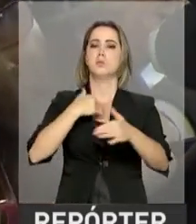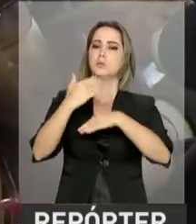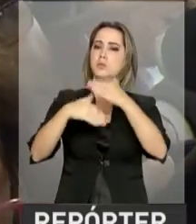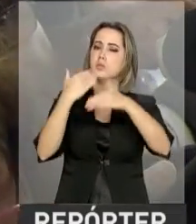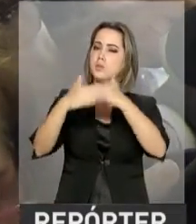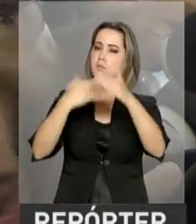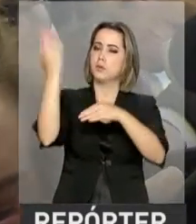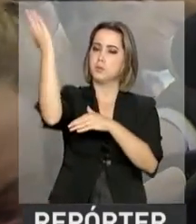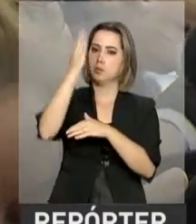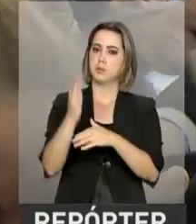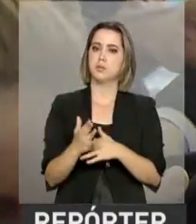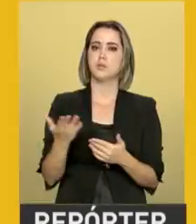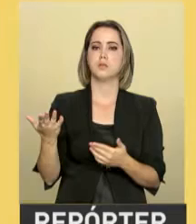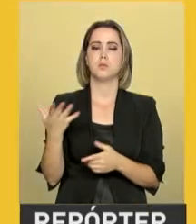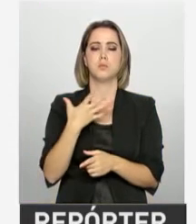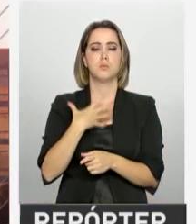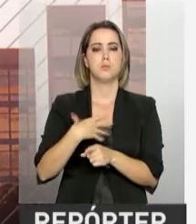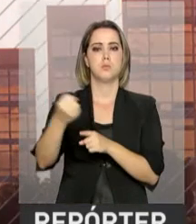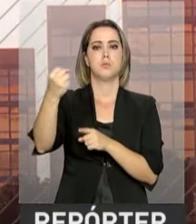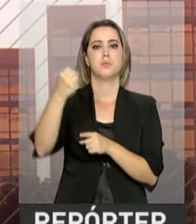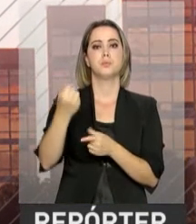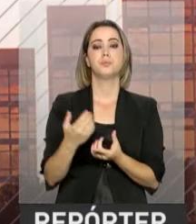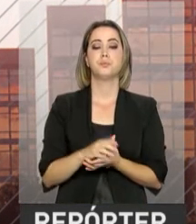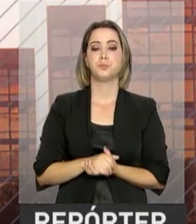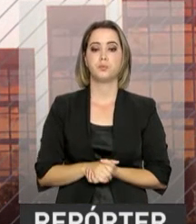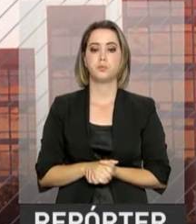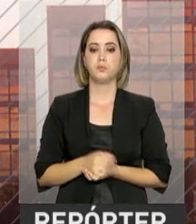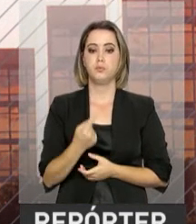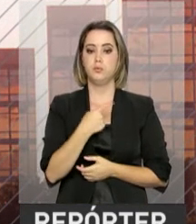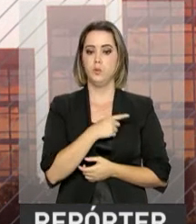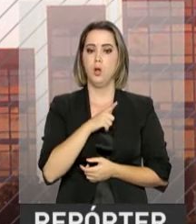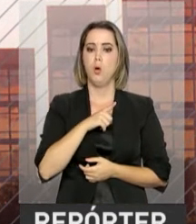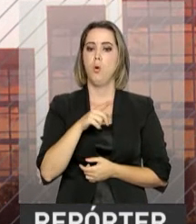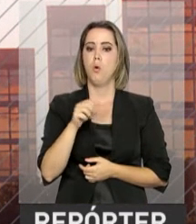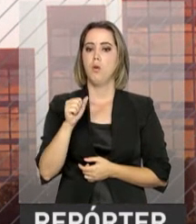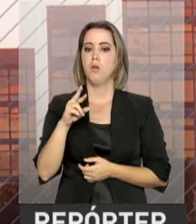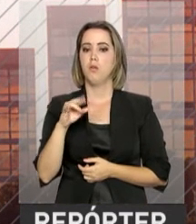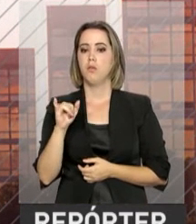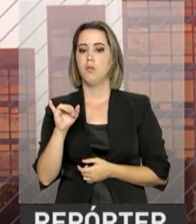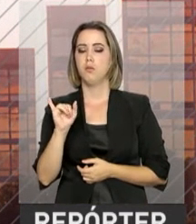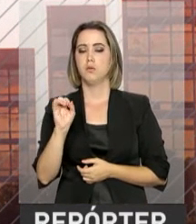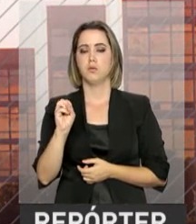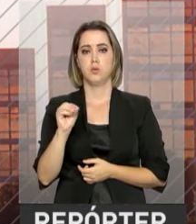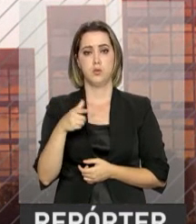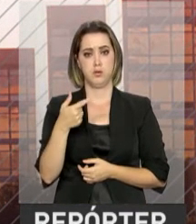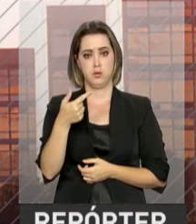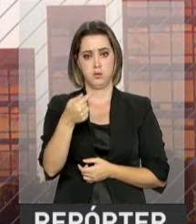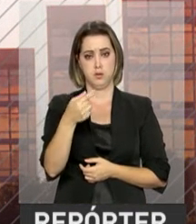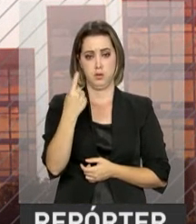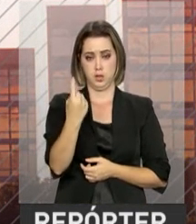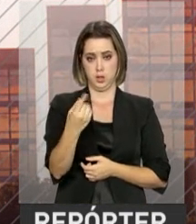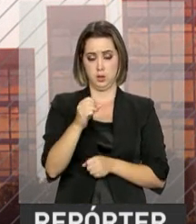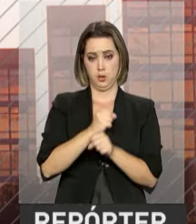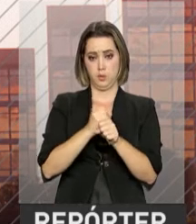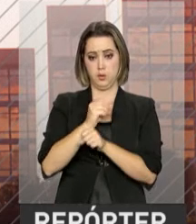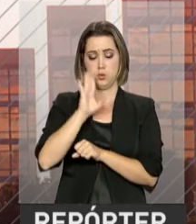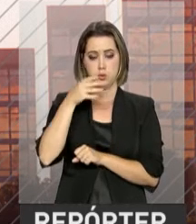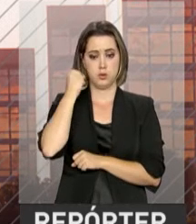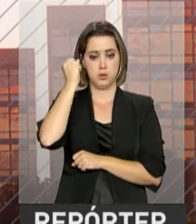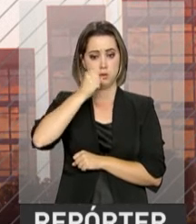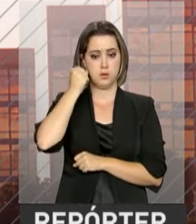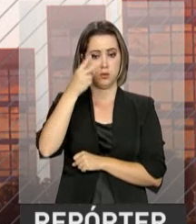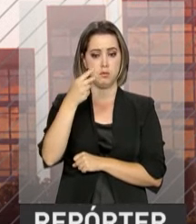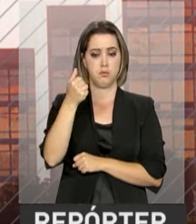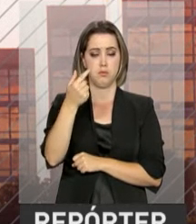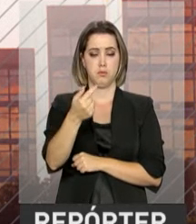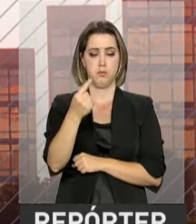para tirar o Brasil da crise. Aloísio Nunes Ferreira tem 71 anos e é senador desde 2011. Na eleição